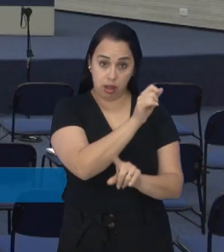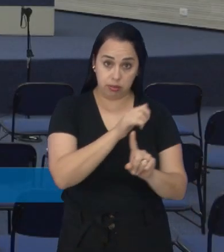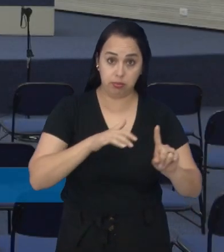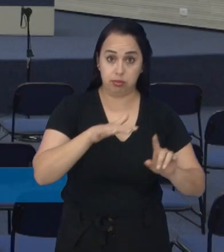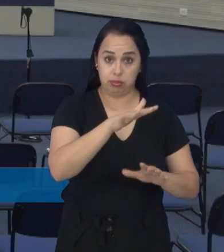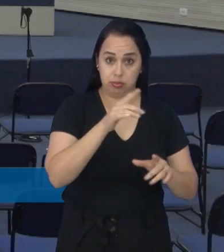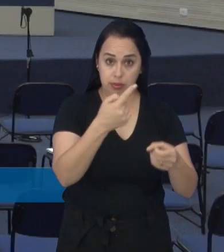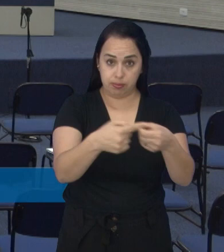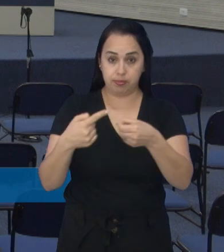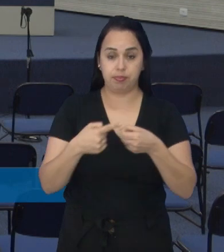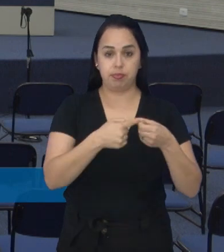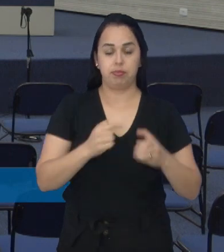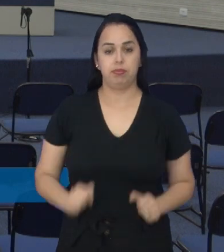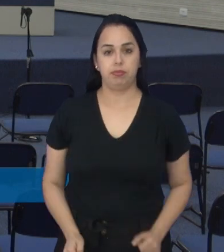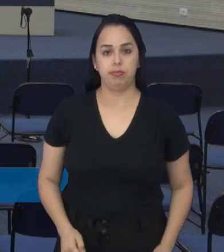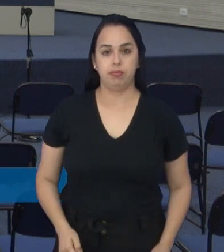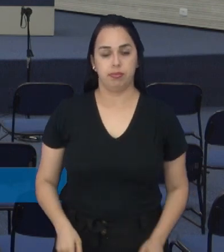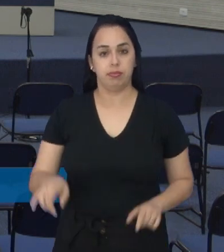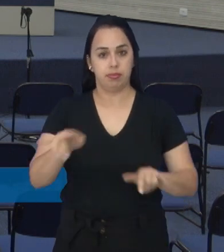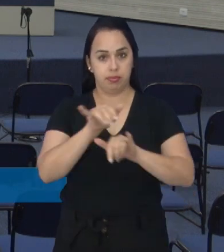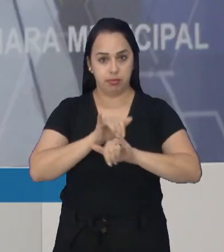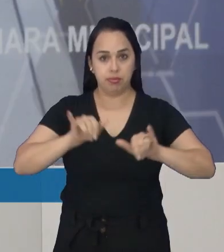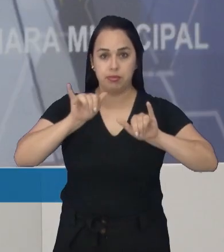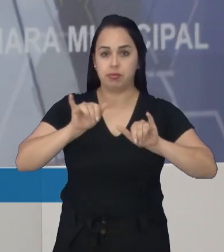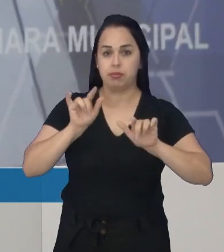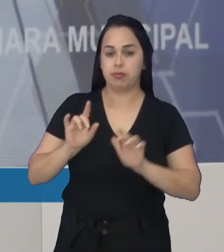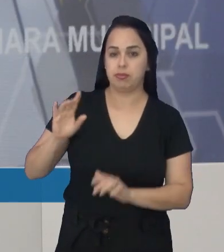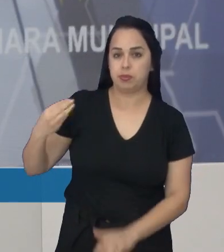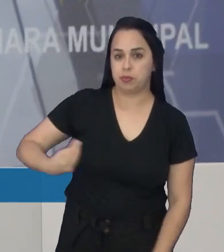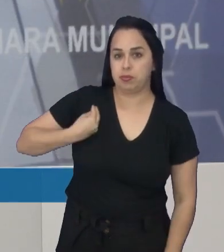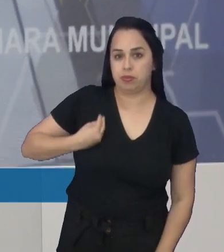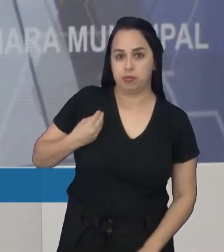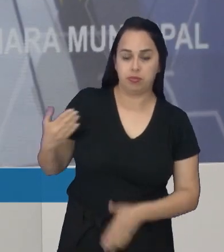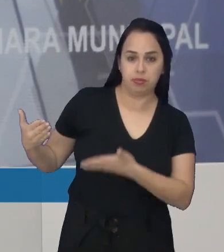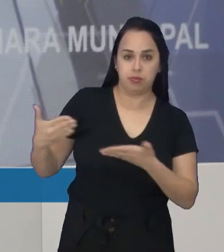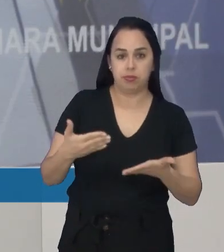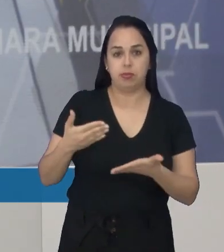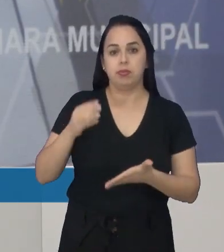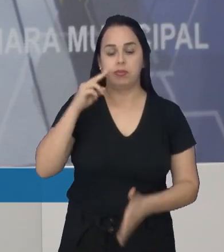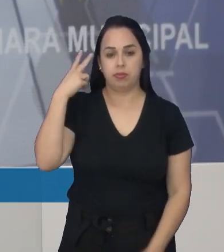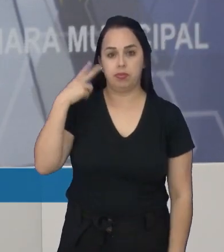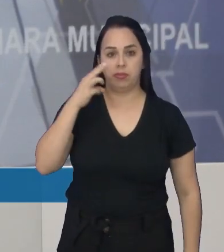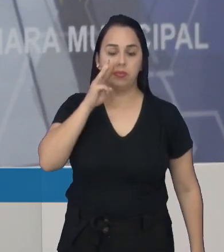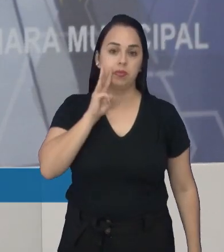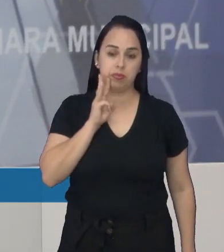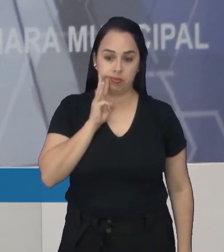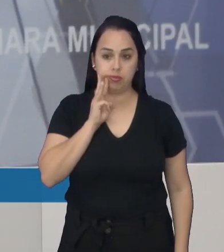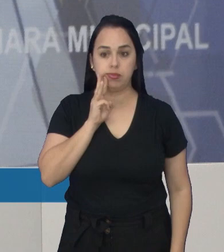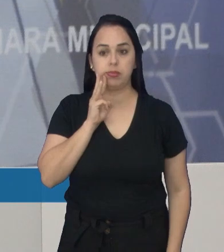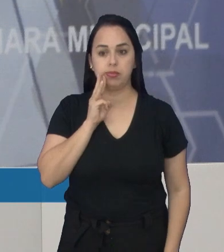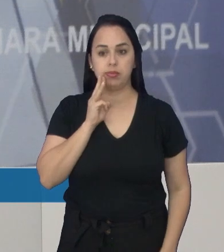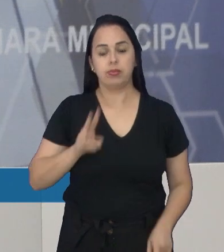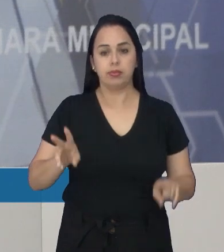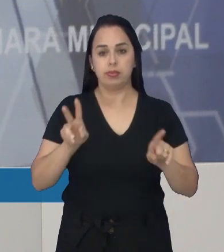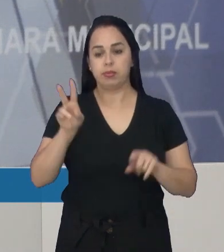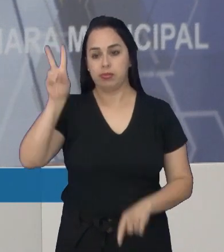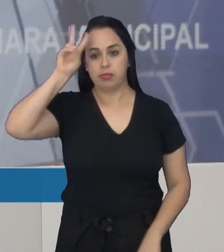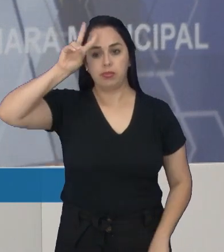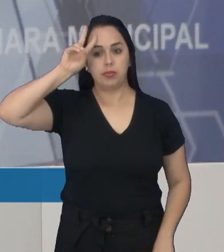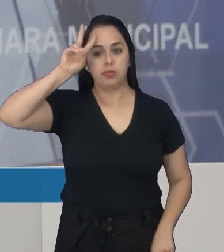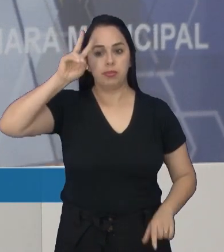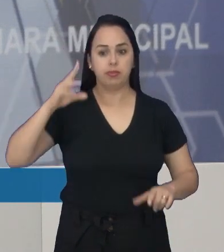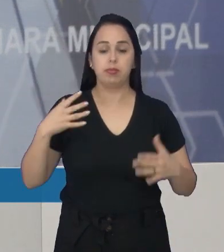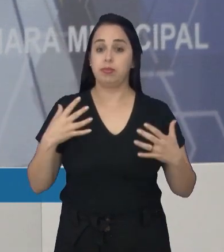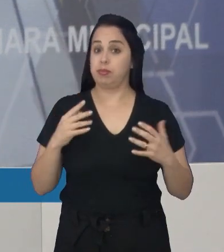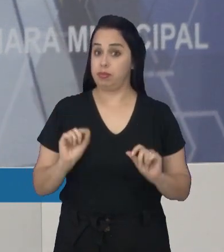secretaria registramos e agradecemos a presença do vereador Walter lembramos a todos